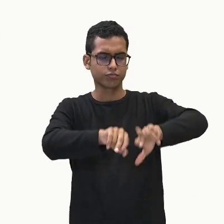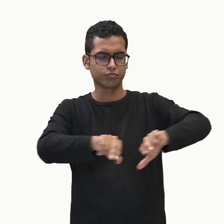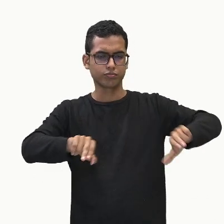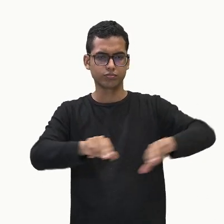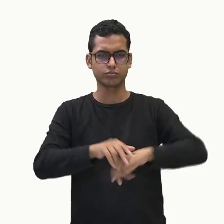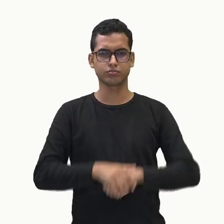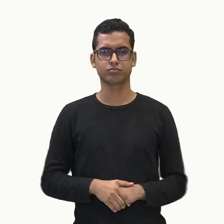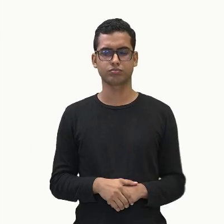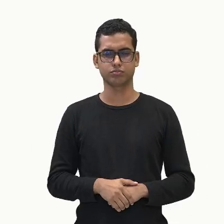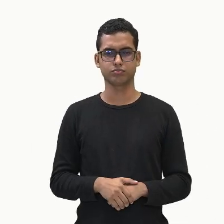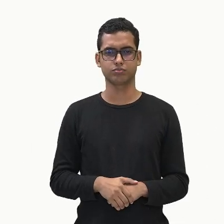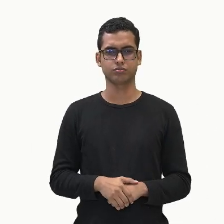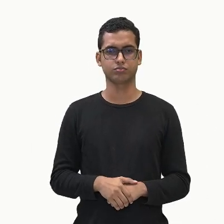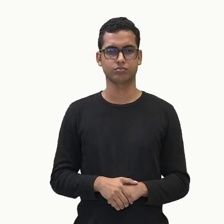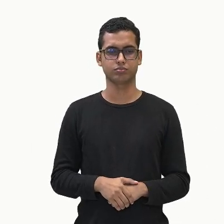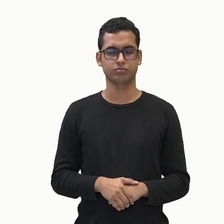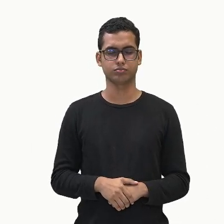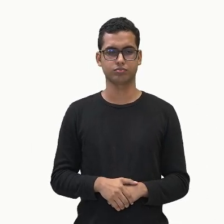especialista em